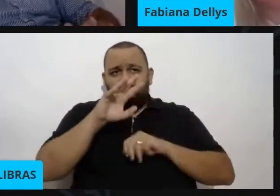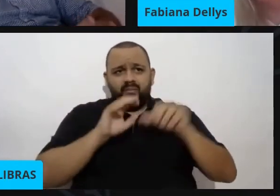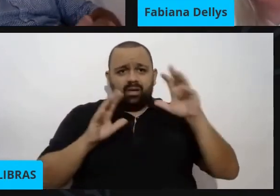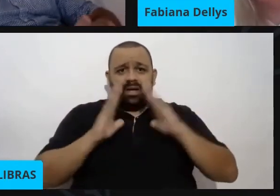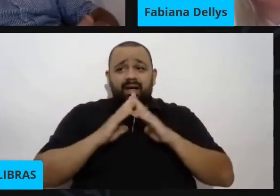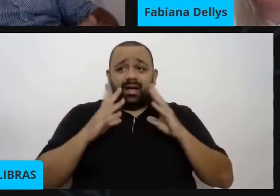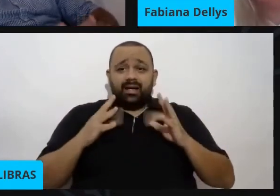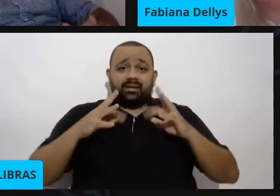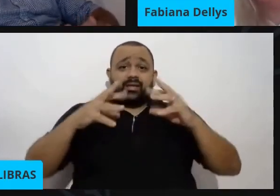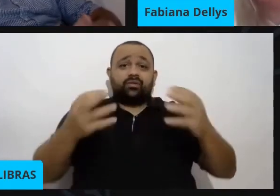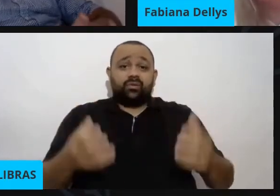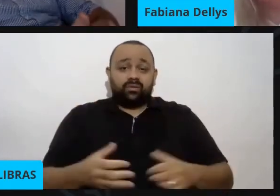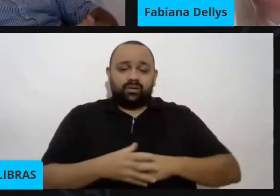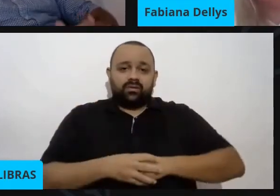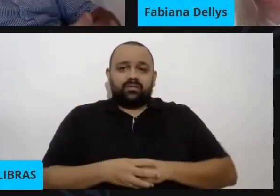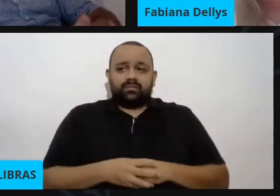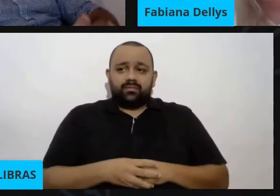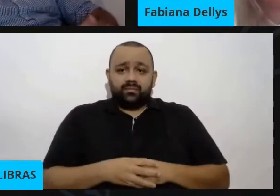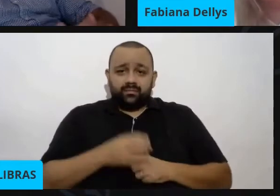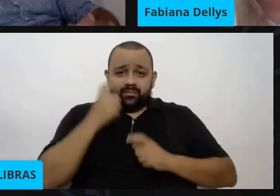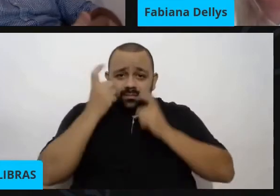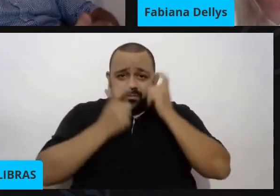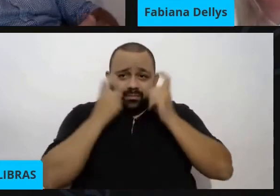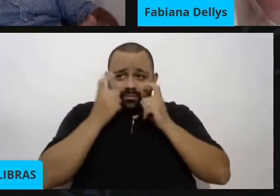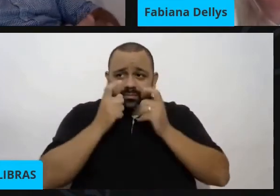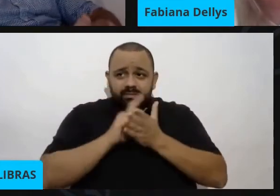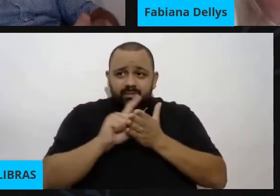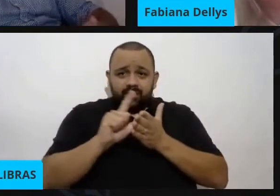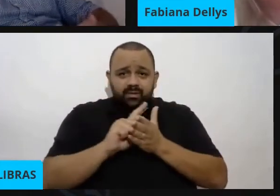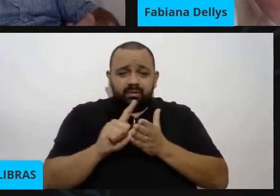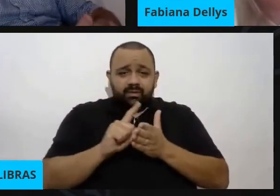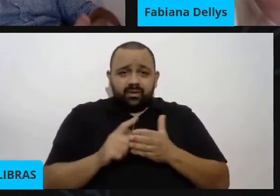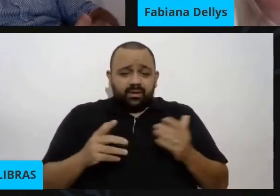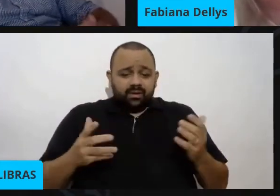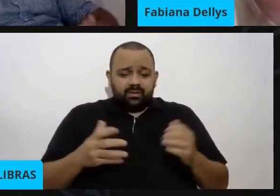inteira. Também não se preocupe em limpar a casa.